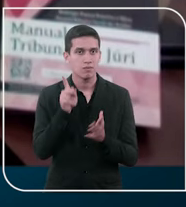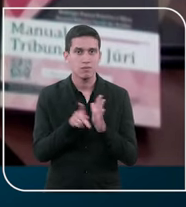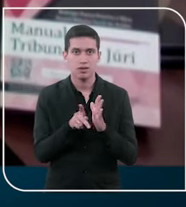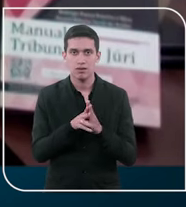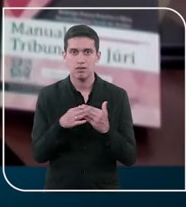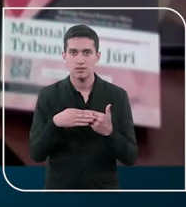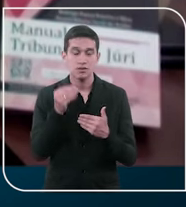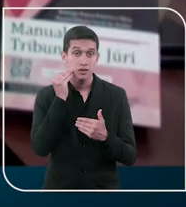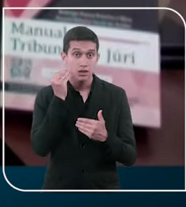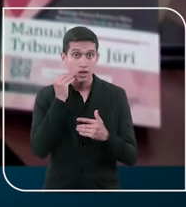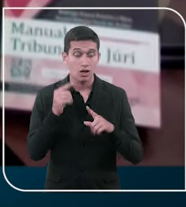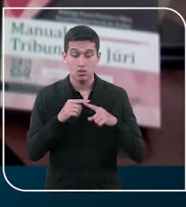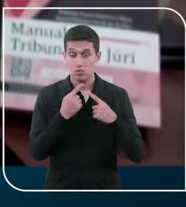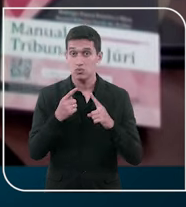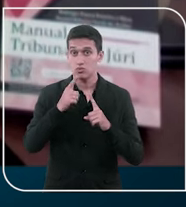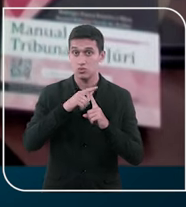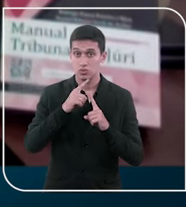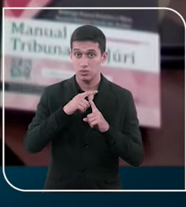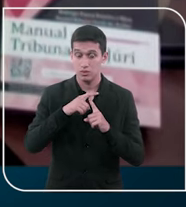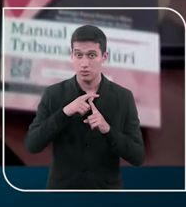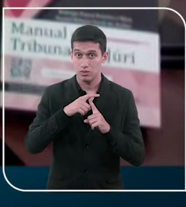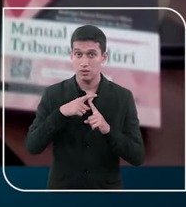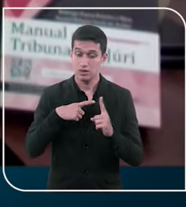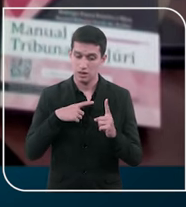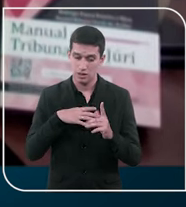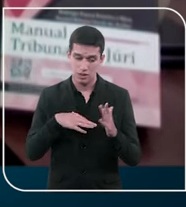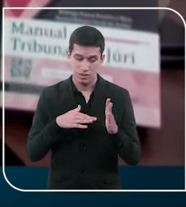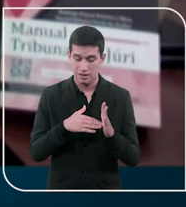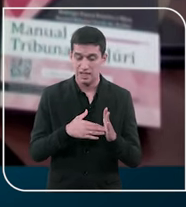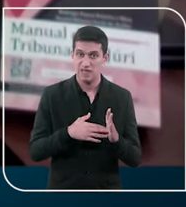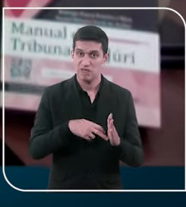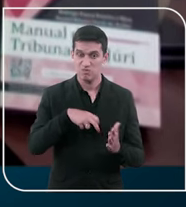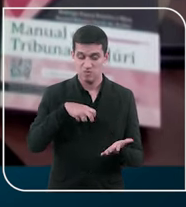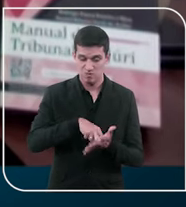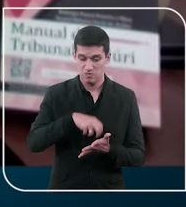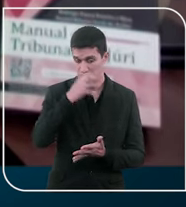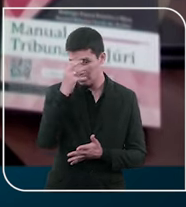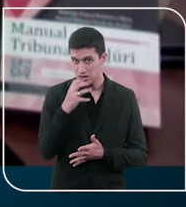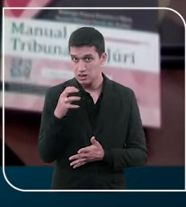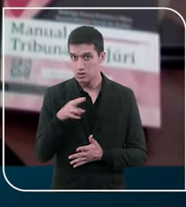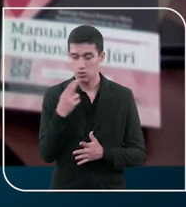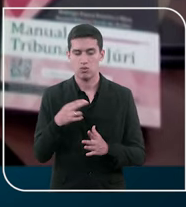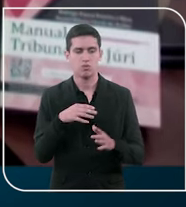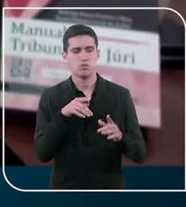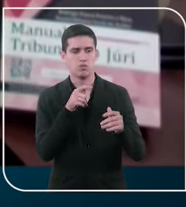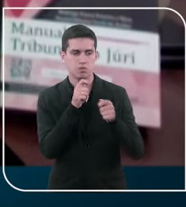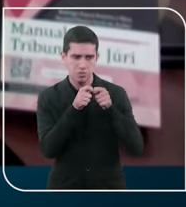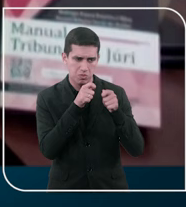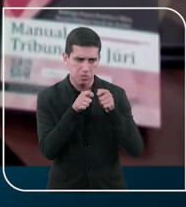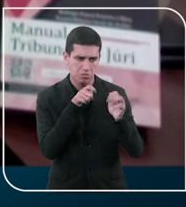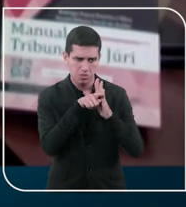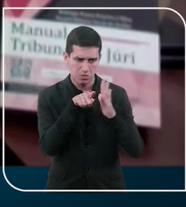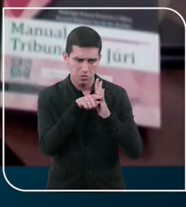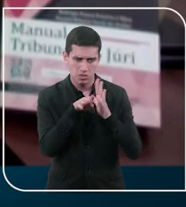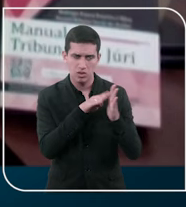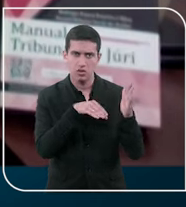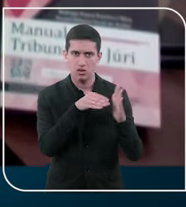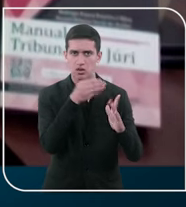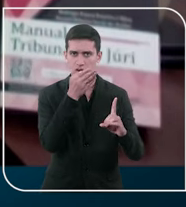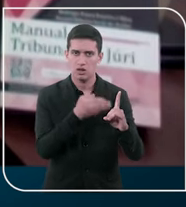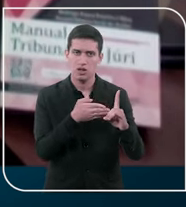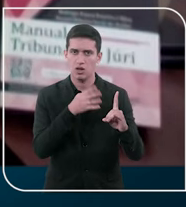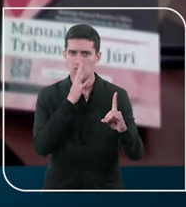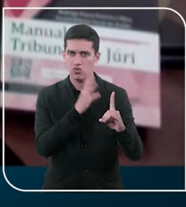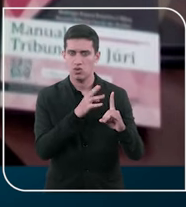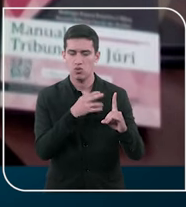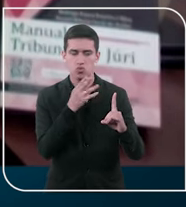para tentar, de alguma forma, ser severo ou no interrogatório do acusado ou com as